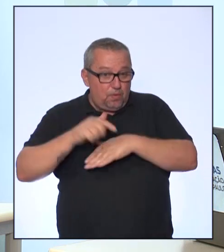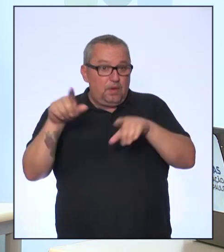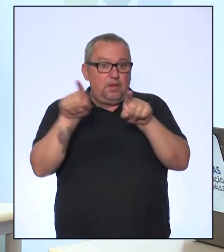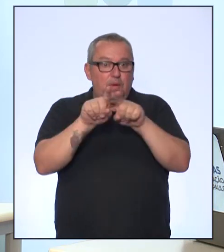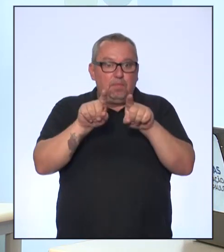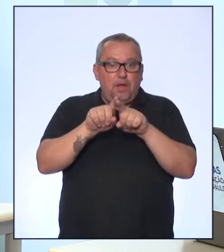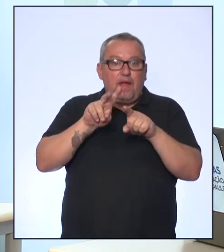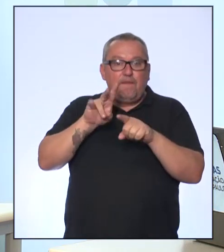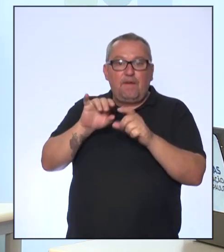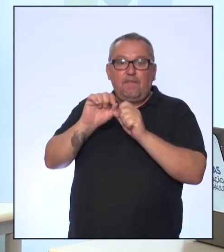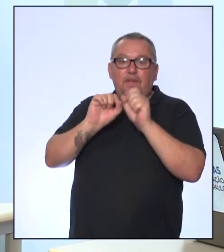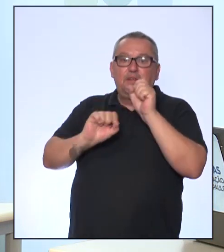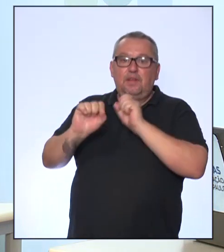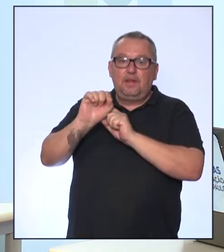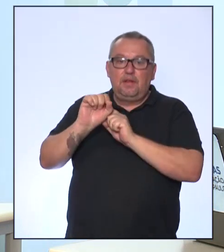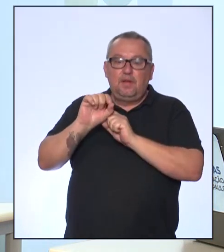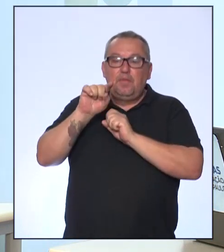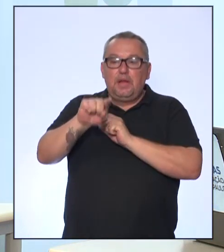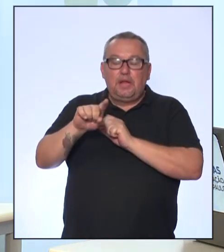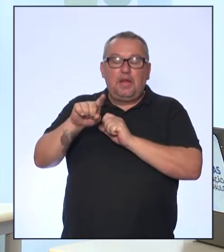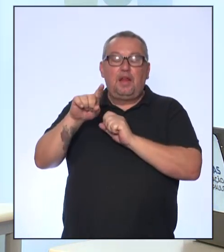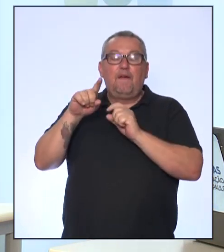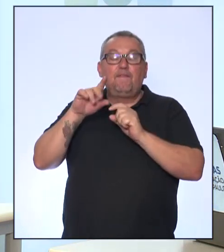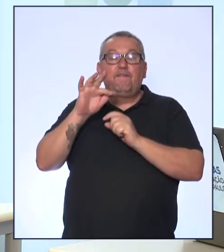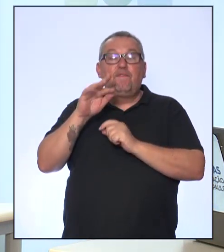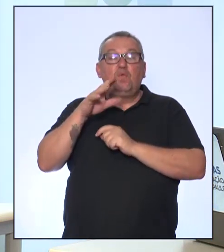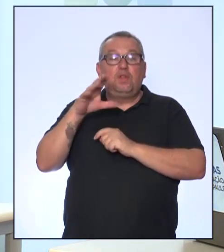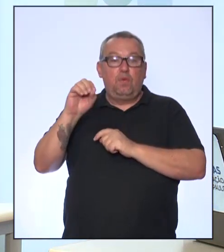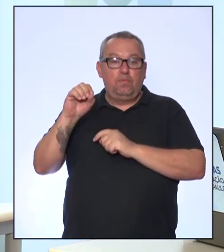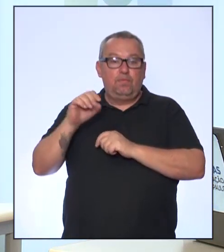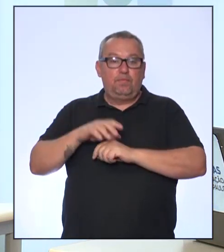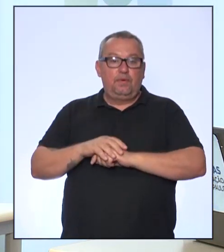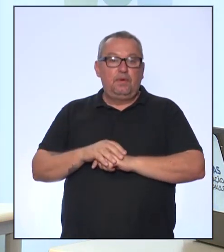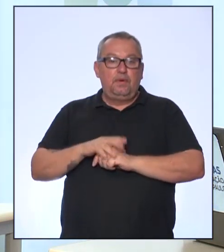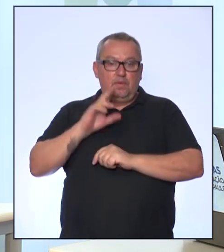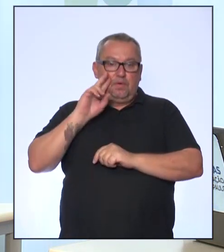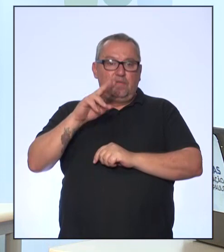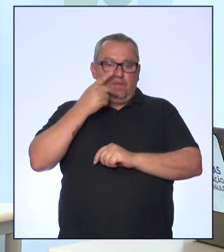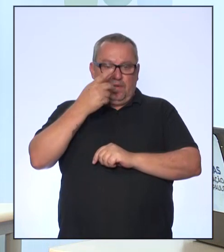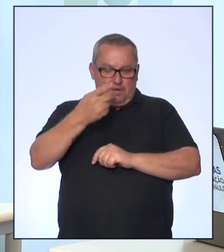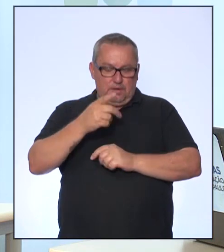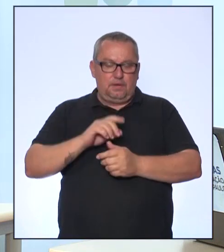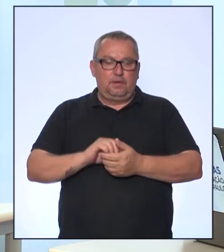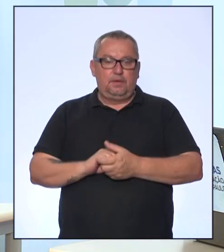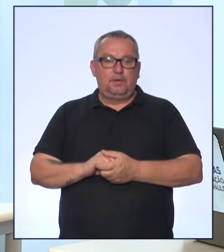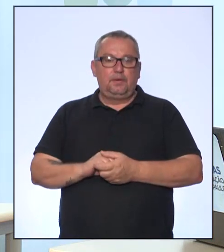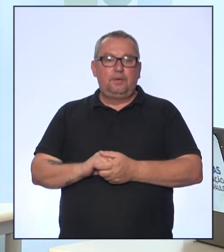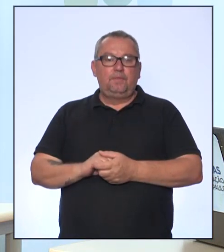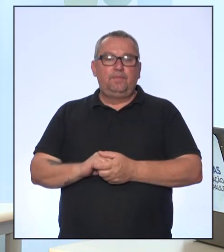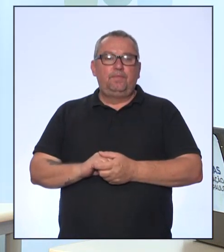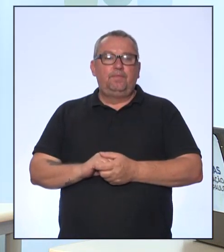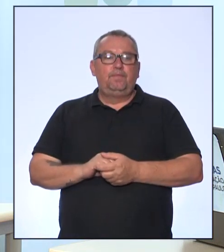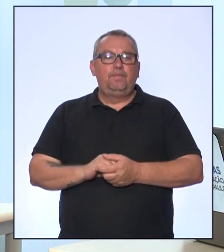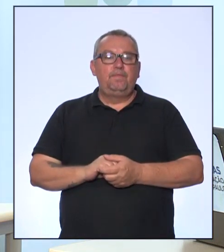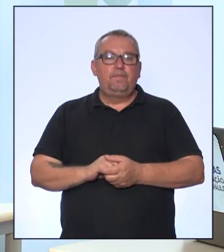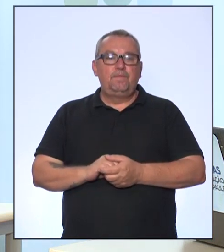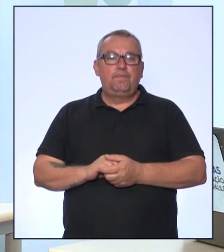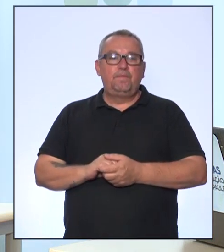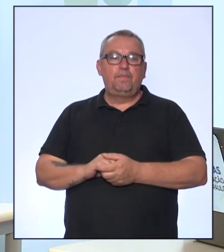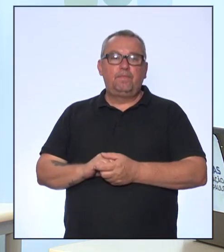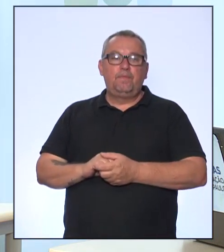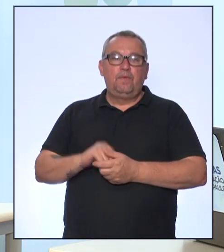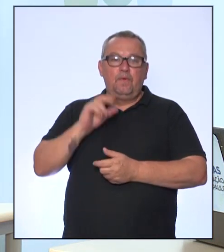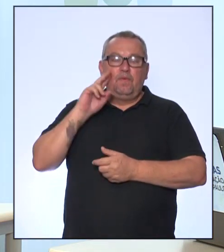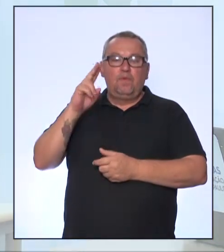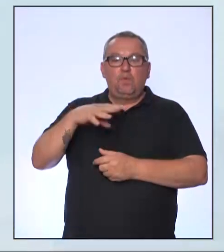vai se formar para aquela determinada função. Mas a gente vai falando isso conforme for passando a aula, tá?